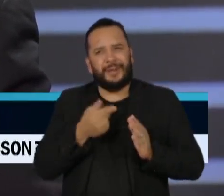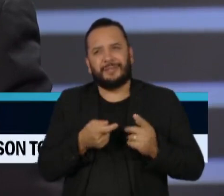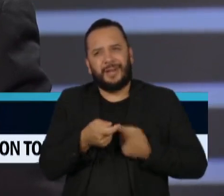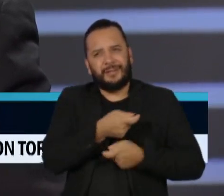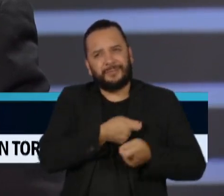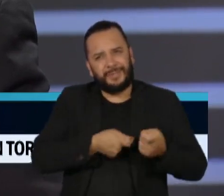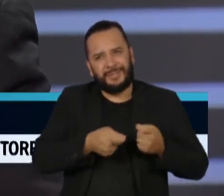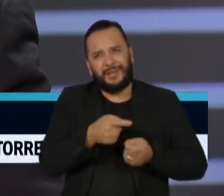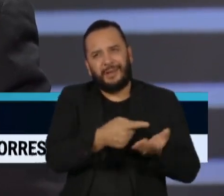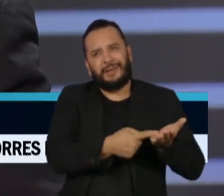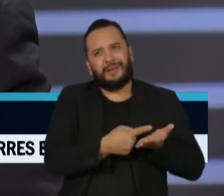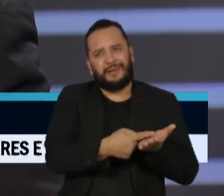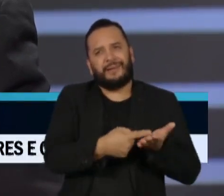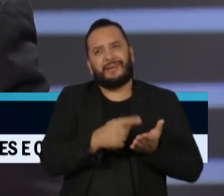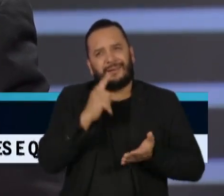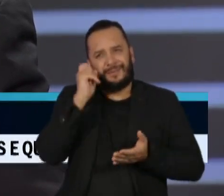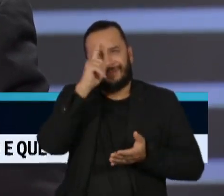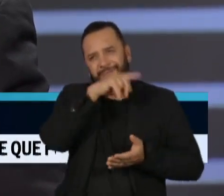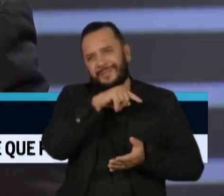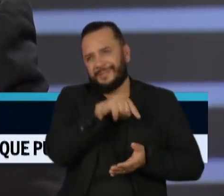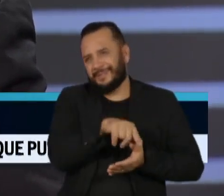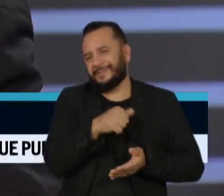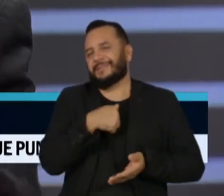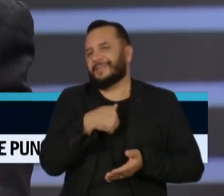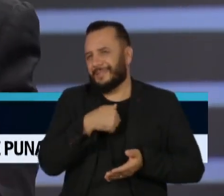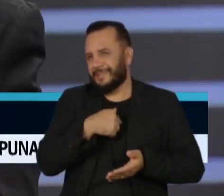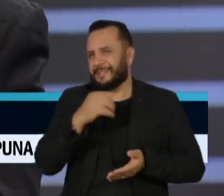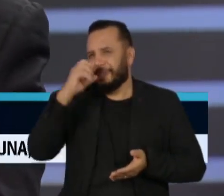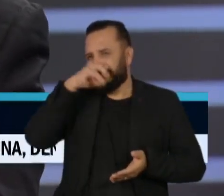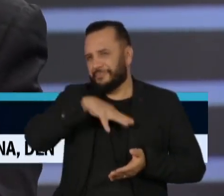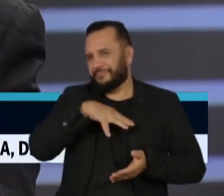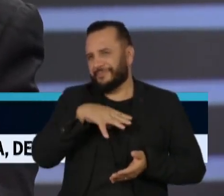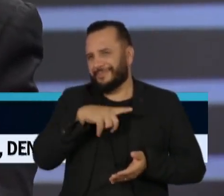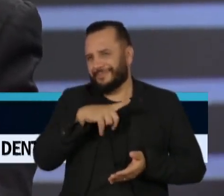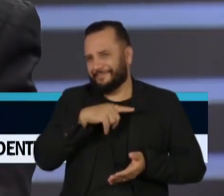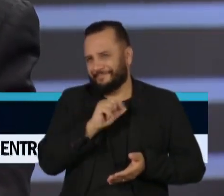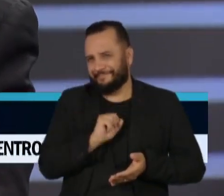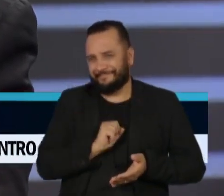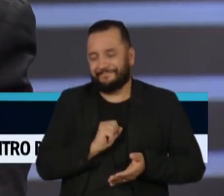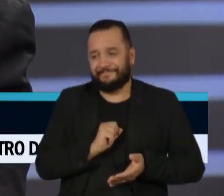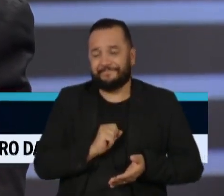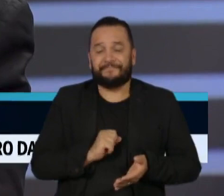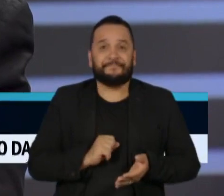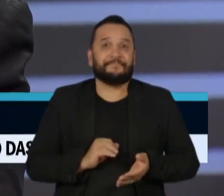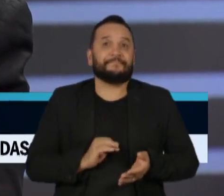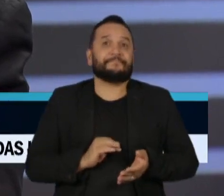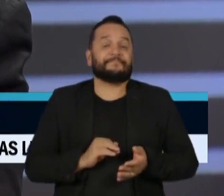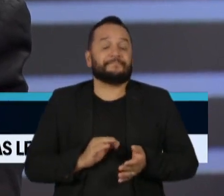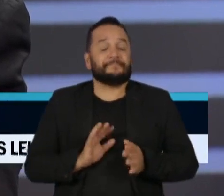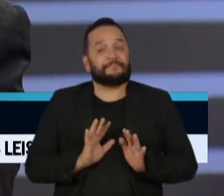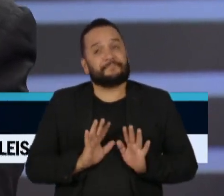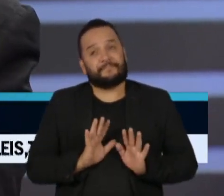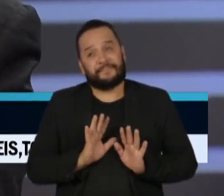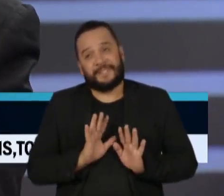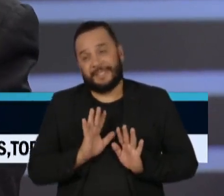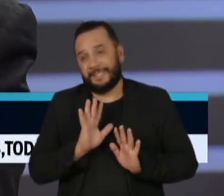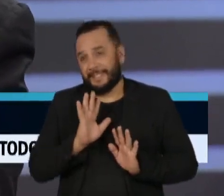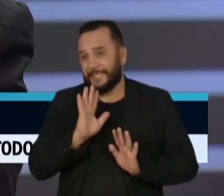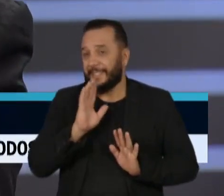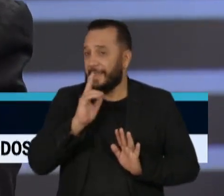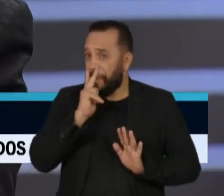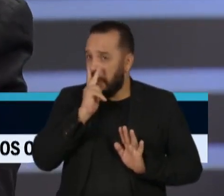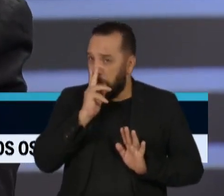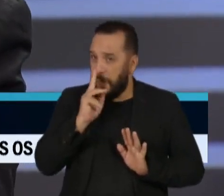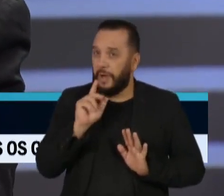Em alguns momentos é um pouco raivoso nesse sentido mas eu acho que no caso